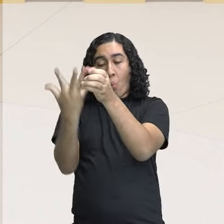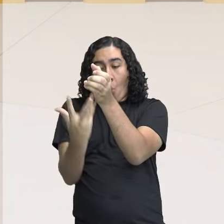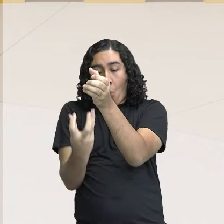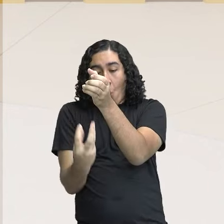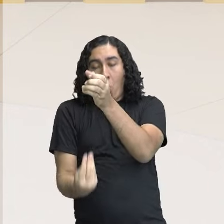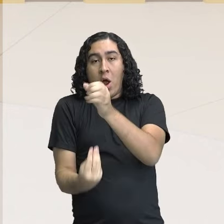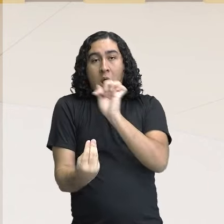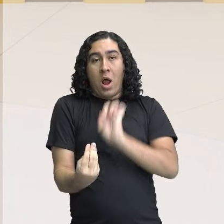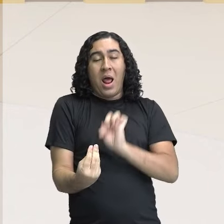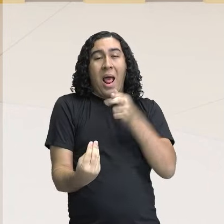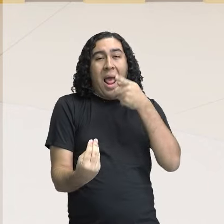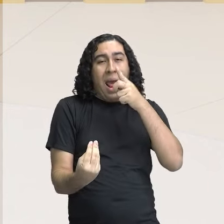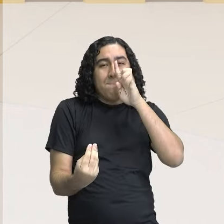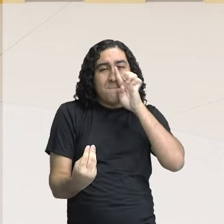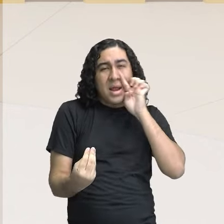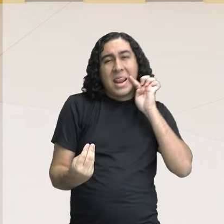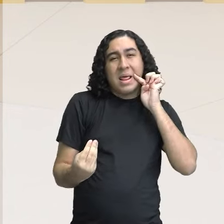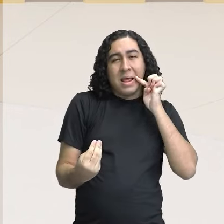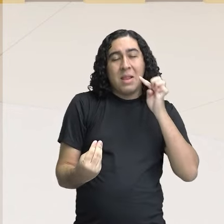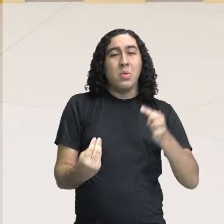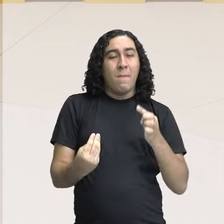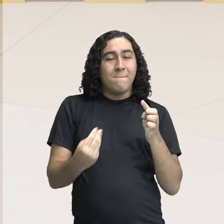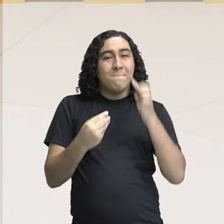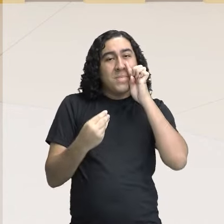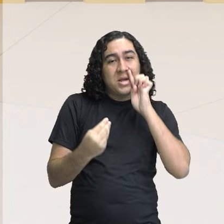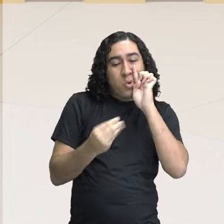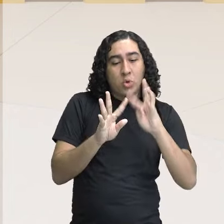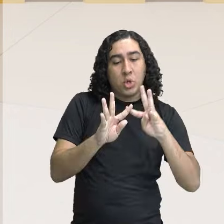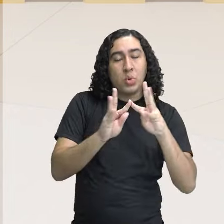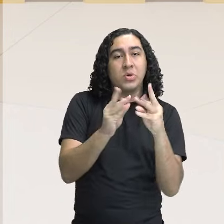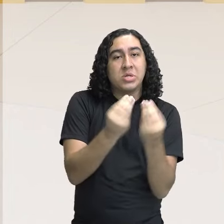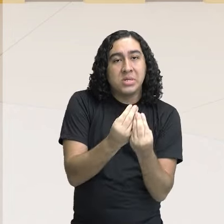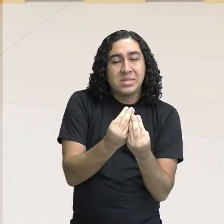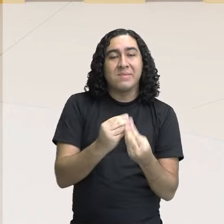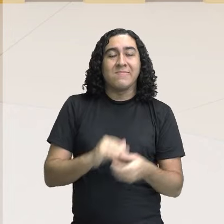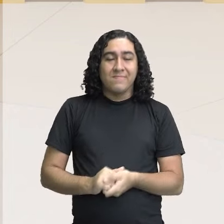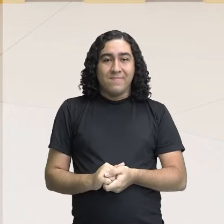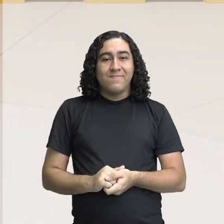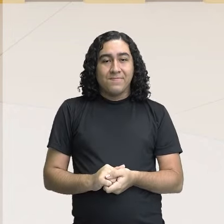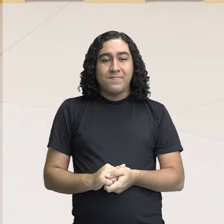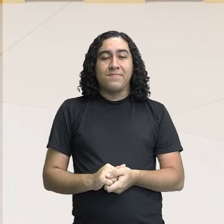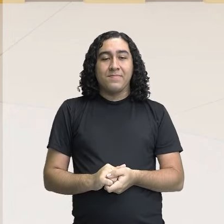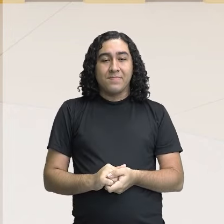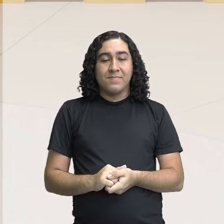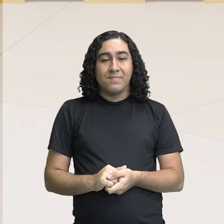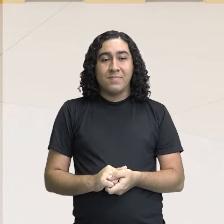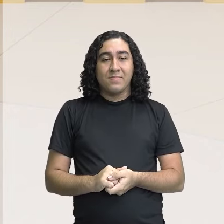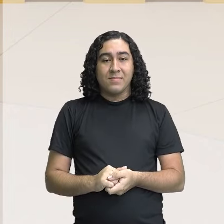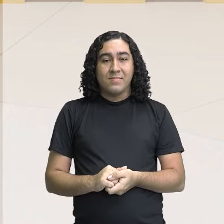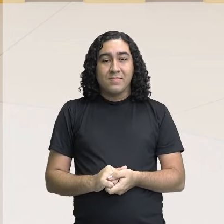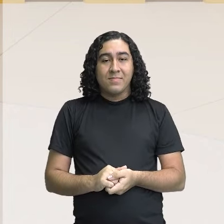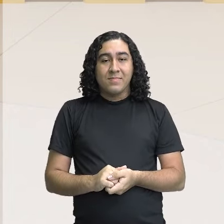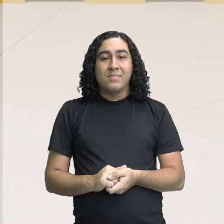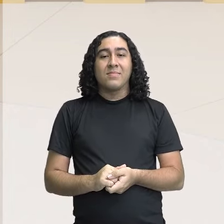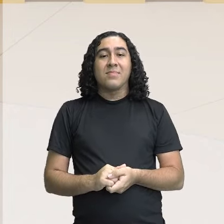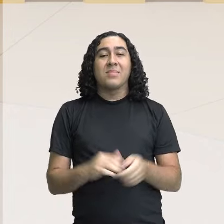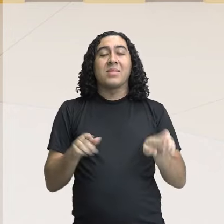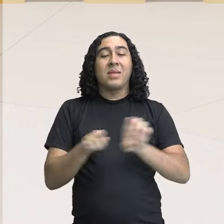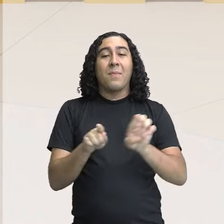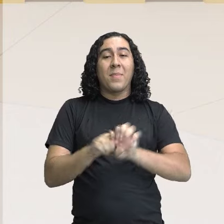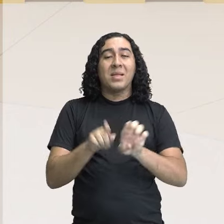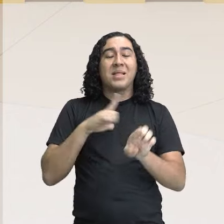líquido amarelo e letal para o ser humano. Isso aqui é conhecimento, né, professora? E aí pode vir o que é o tucupi, né, professora? Aí vem o famoso